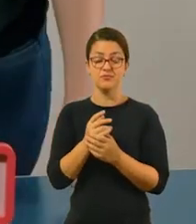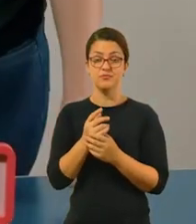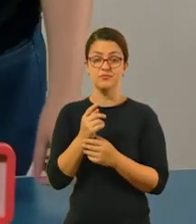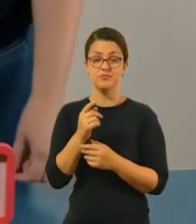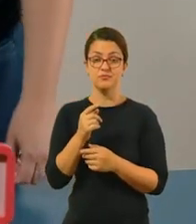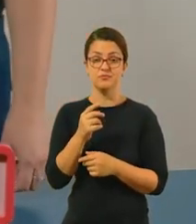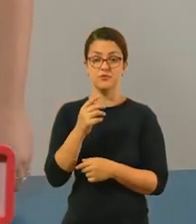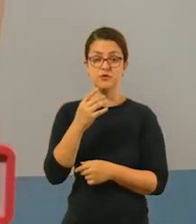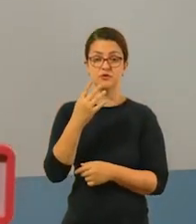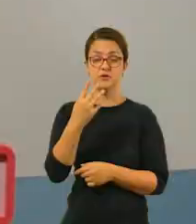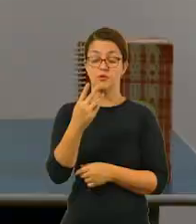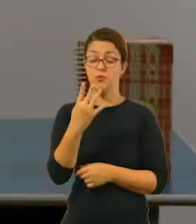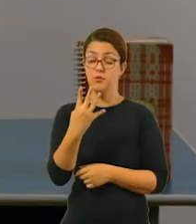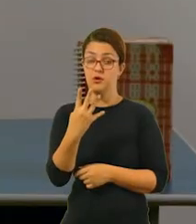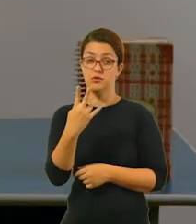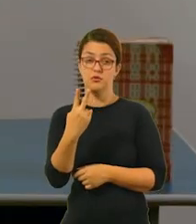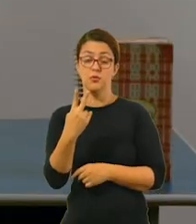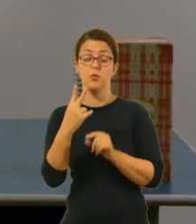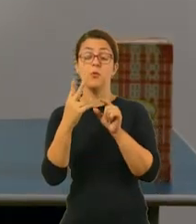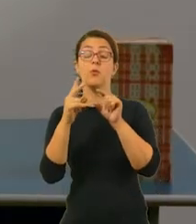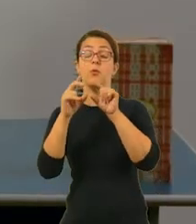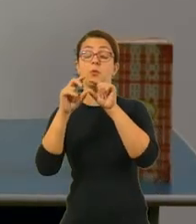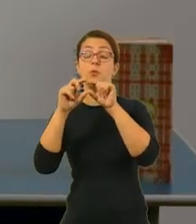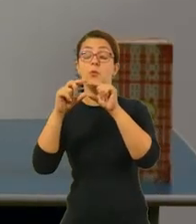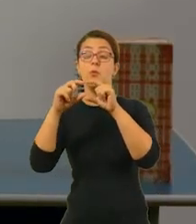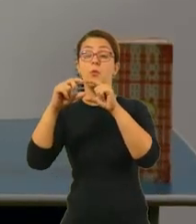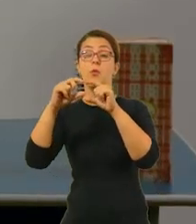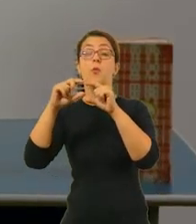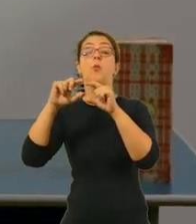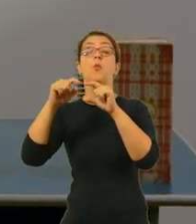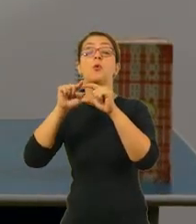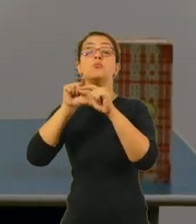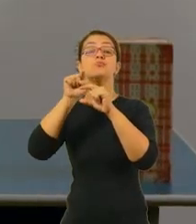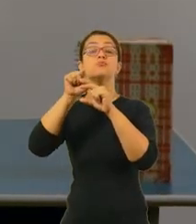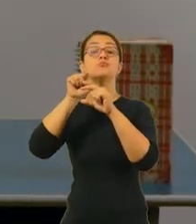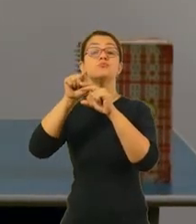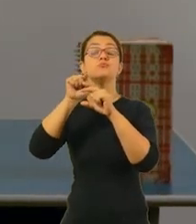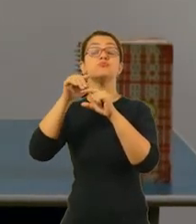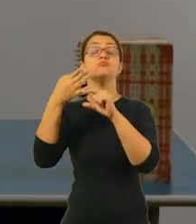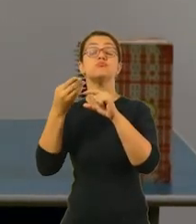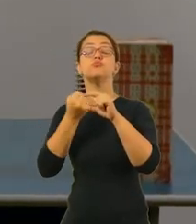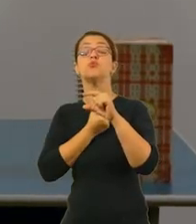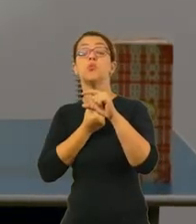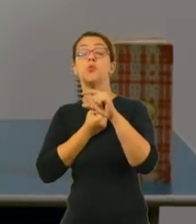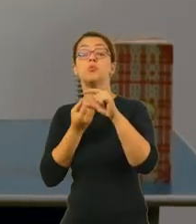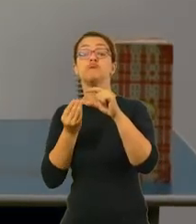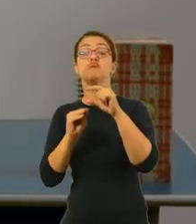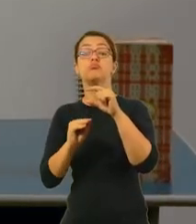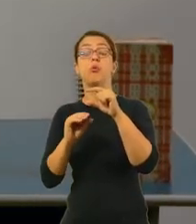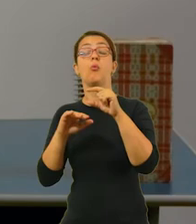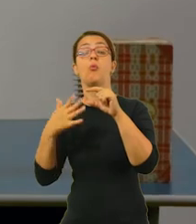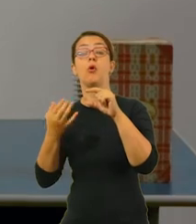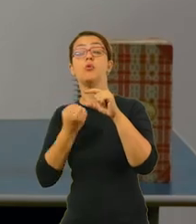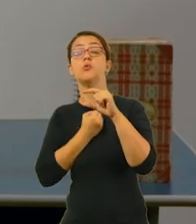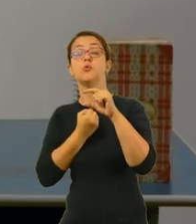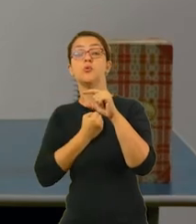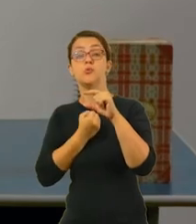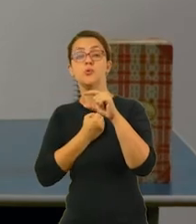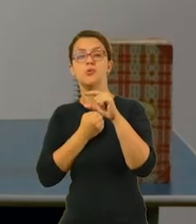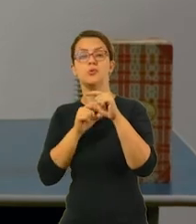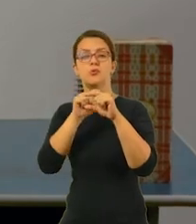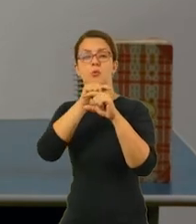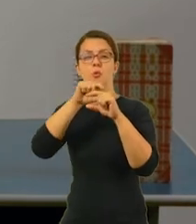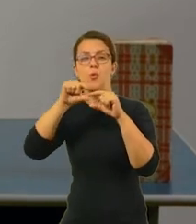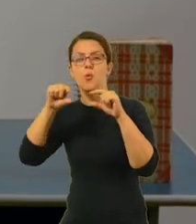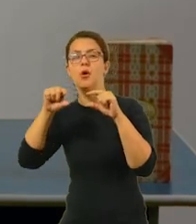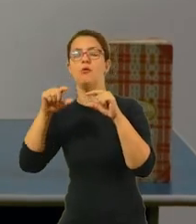10 em 10. Então, se aqui é 42, que número vai ficar aqui? E após o 42, que número vai ficar? Indo na